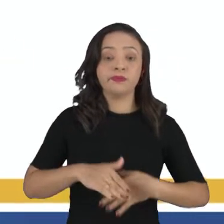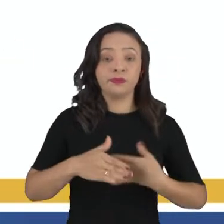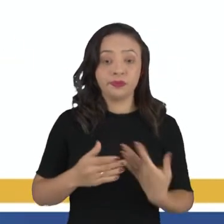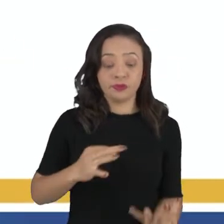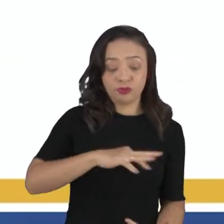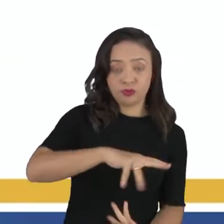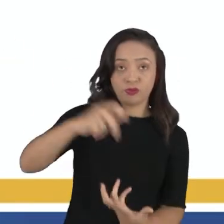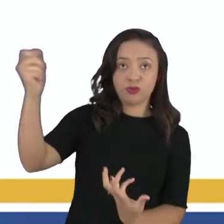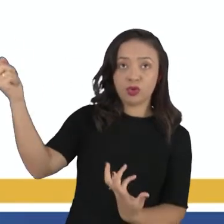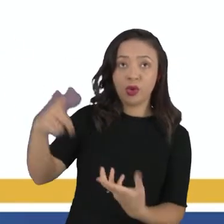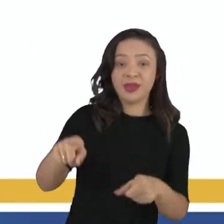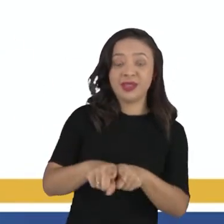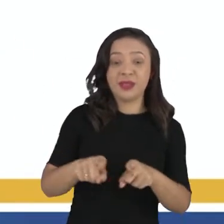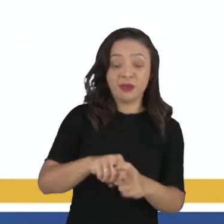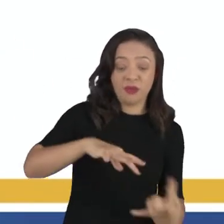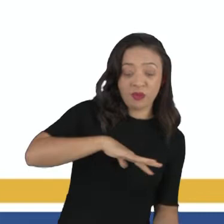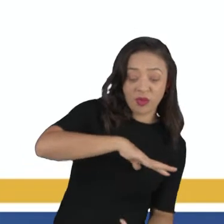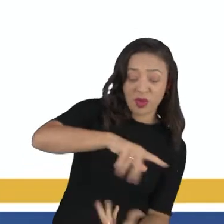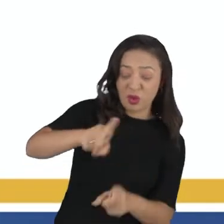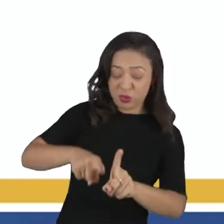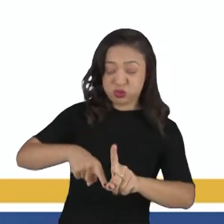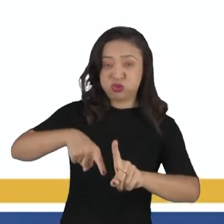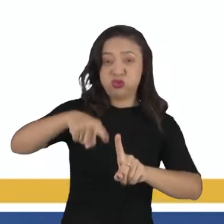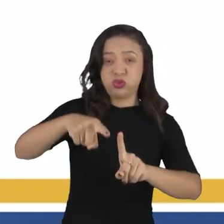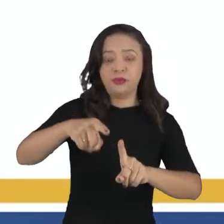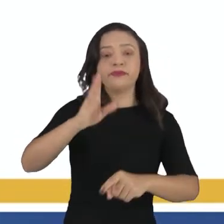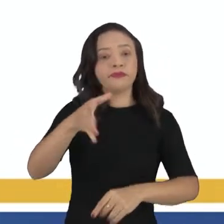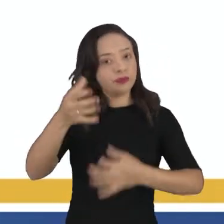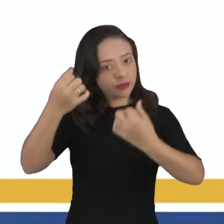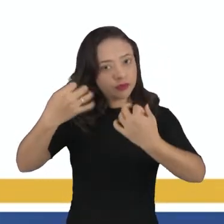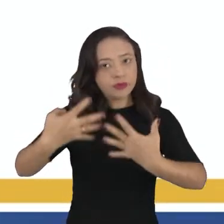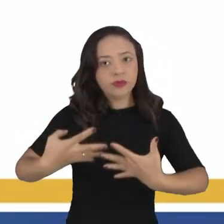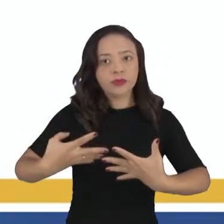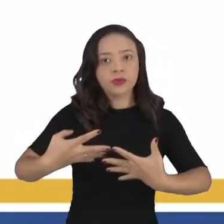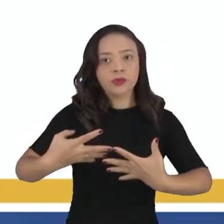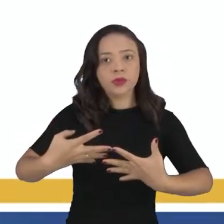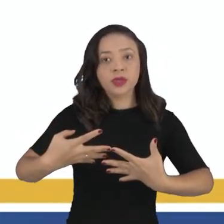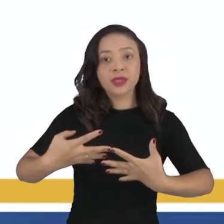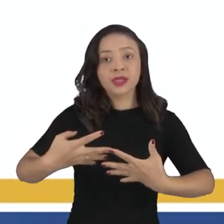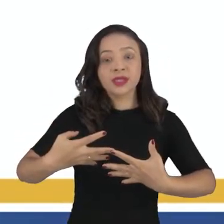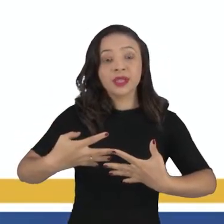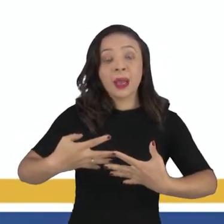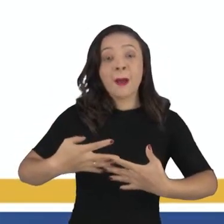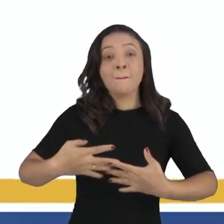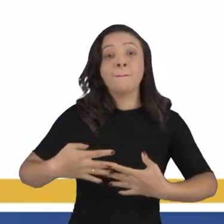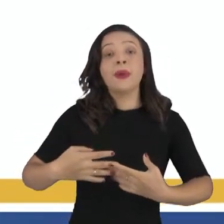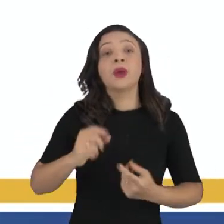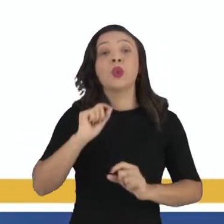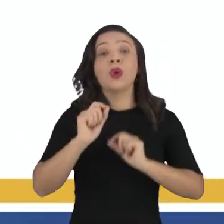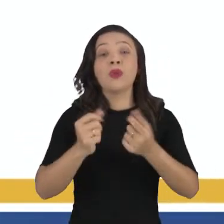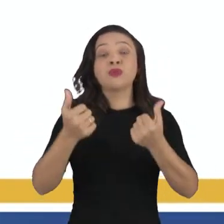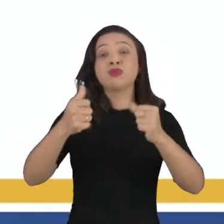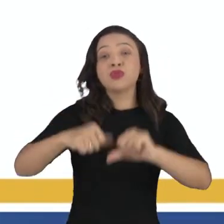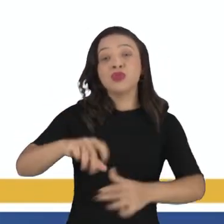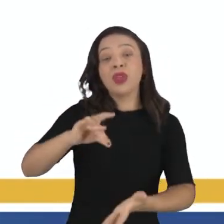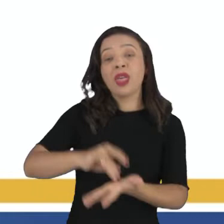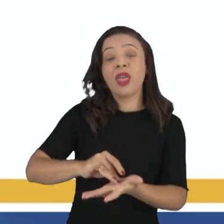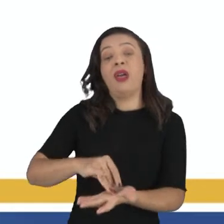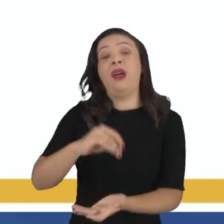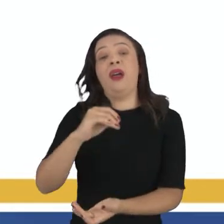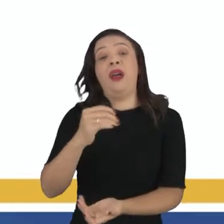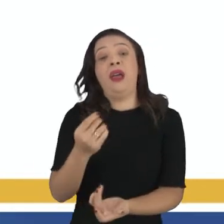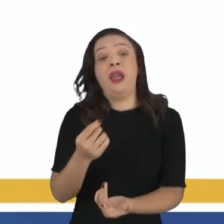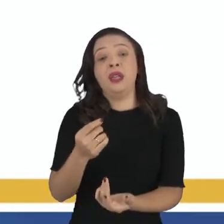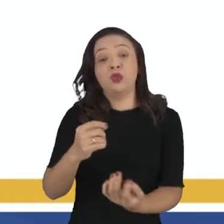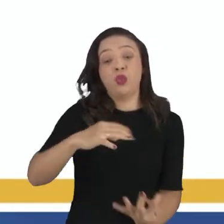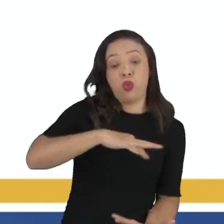Efeito estufa e aquecimento global. Eu falei para vocês que a intensificação do efeito estufa, né, tem consequências, tá?